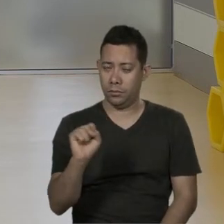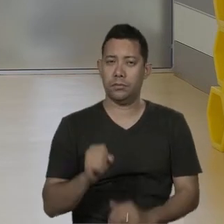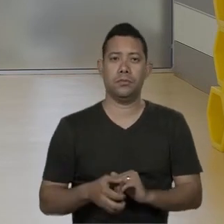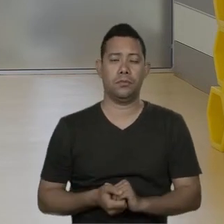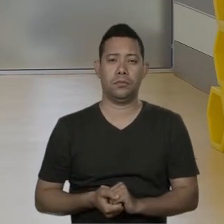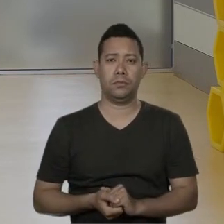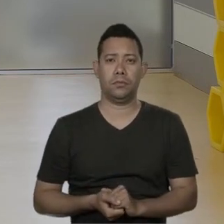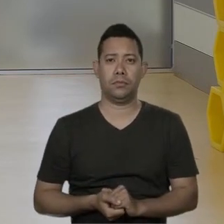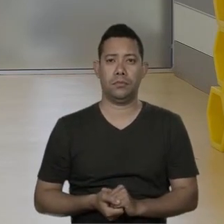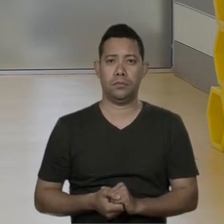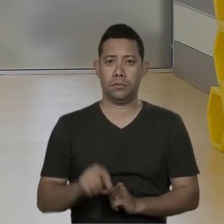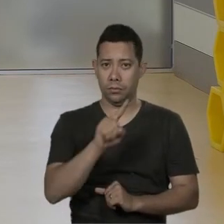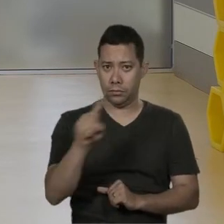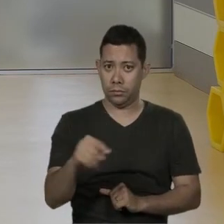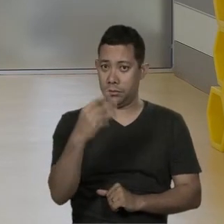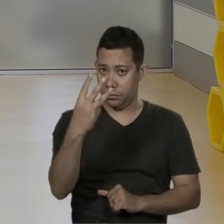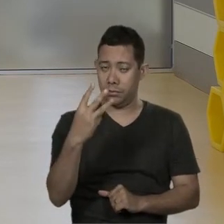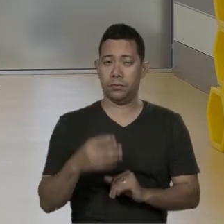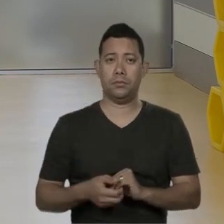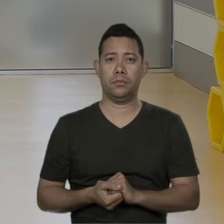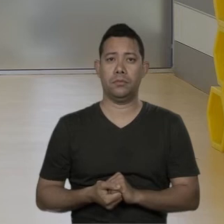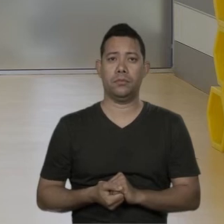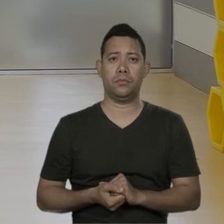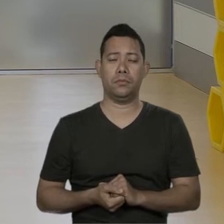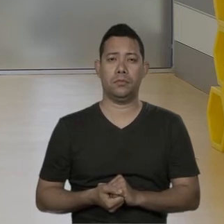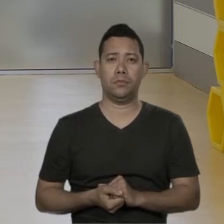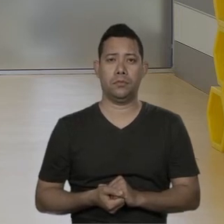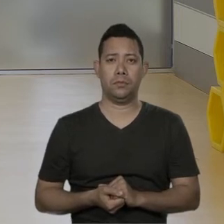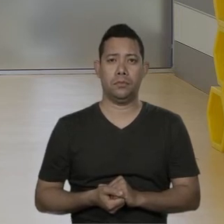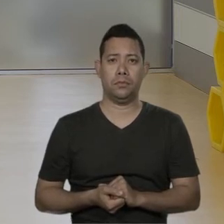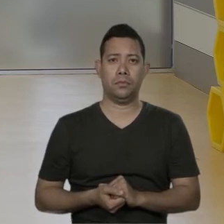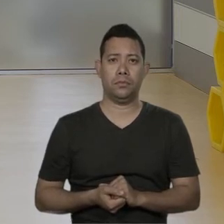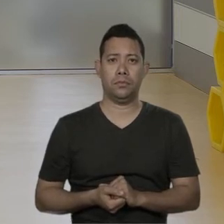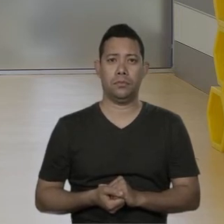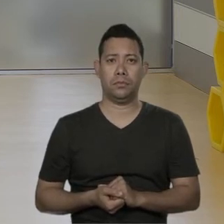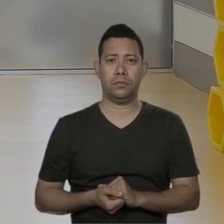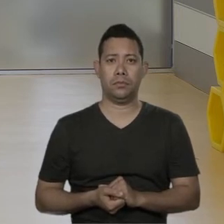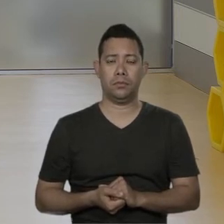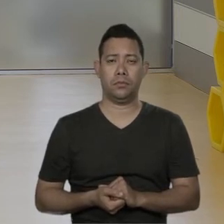para fechar.